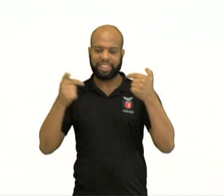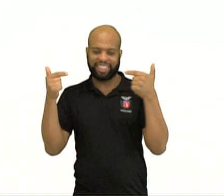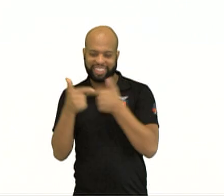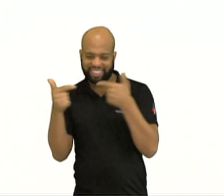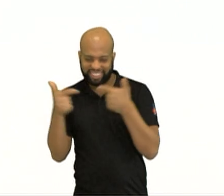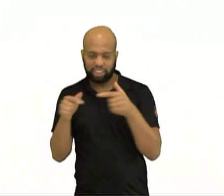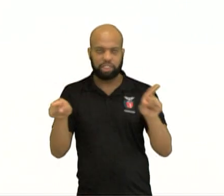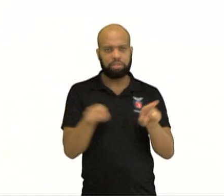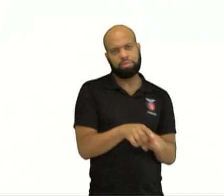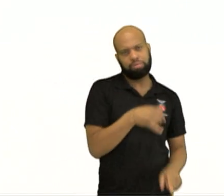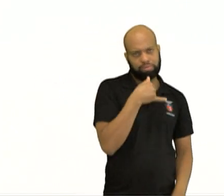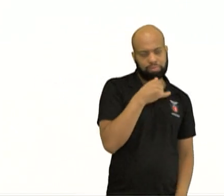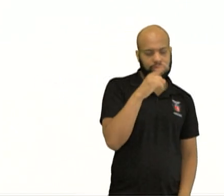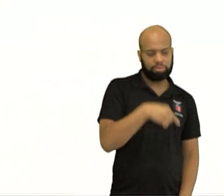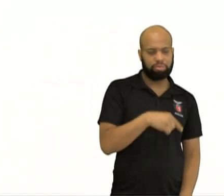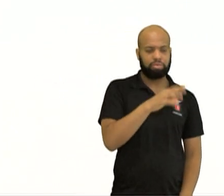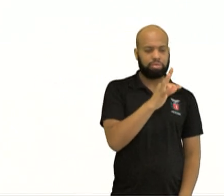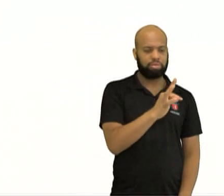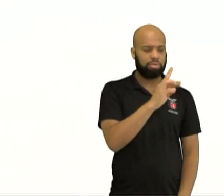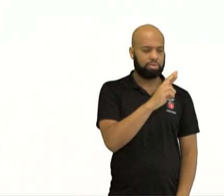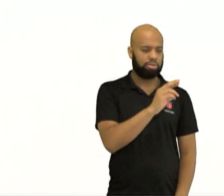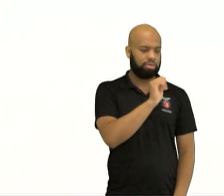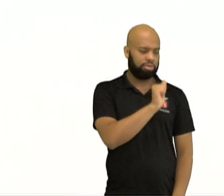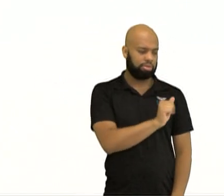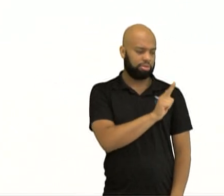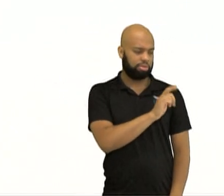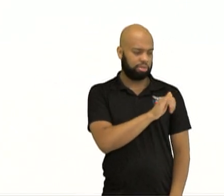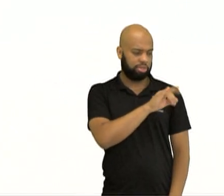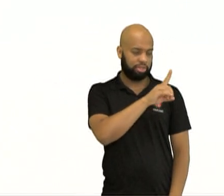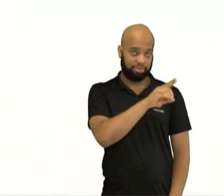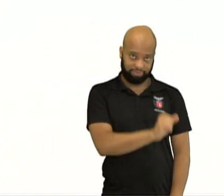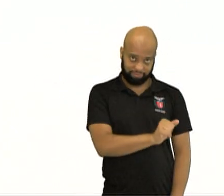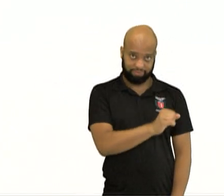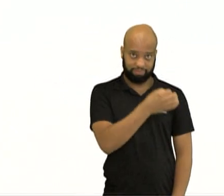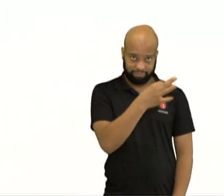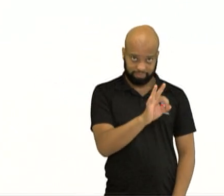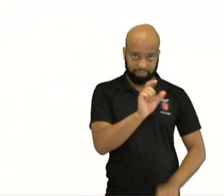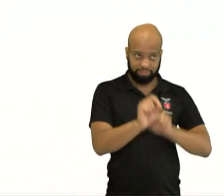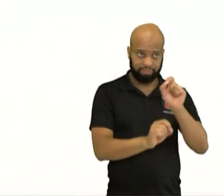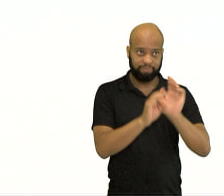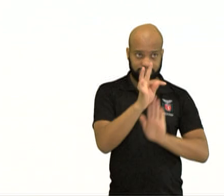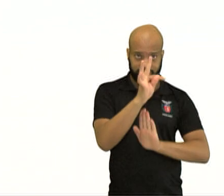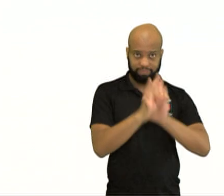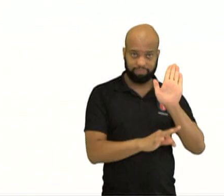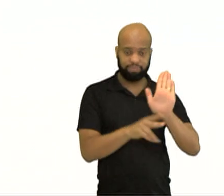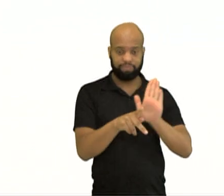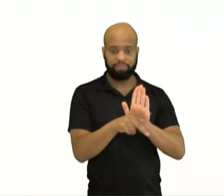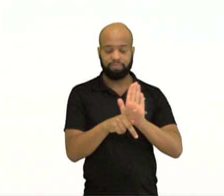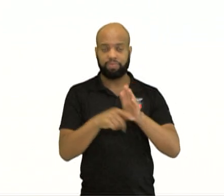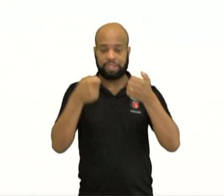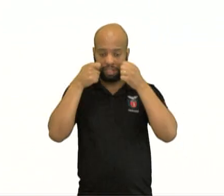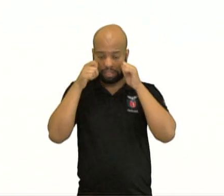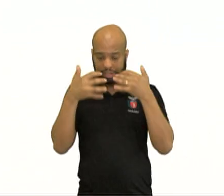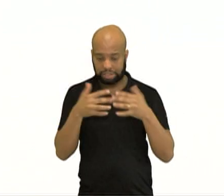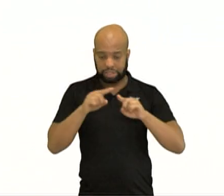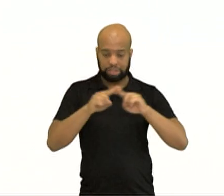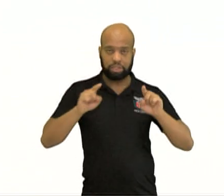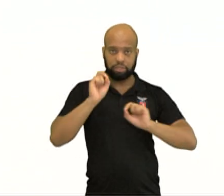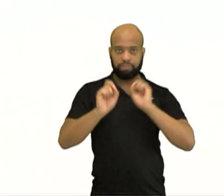e tragédia, né? Então, aqui nós estamos falando, é claro, do texto dramático na